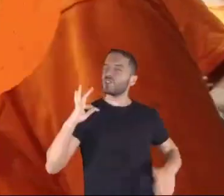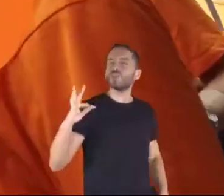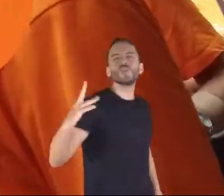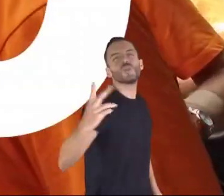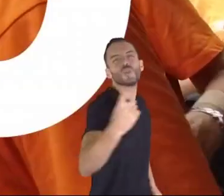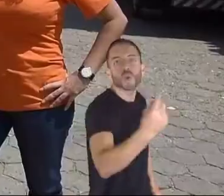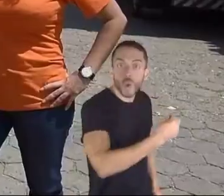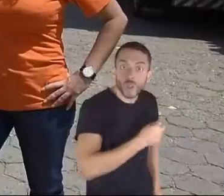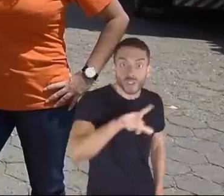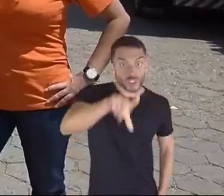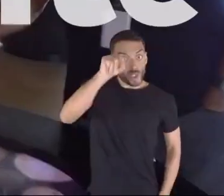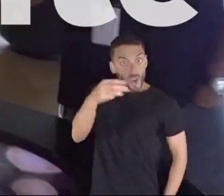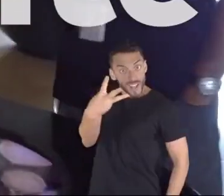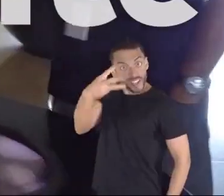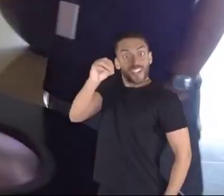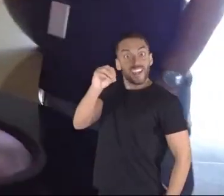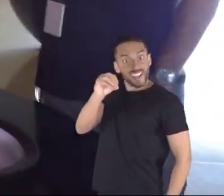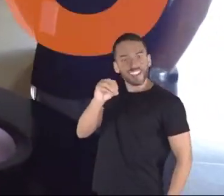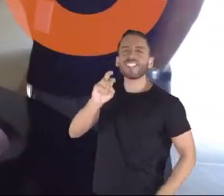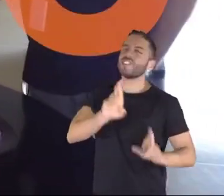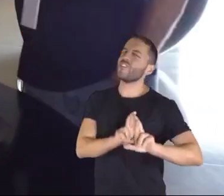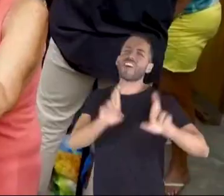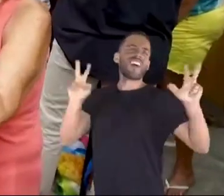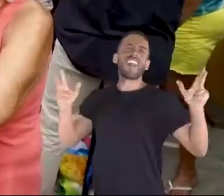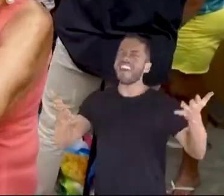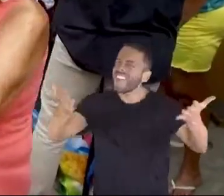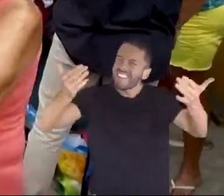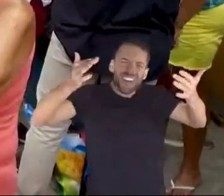todo mundo 30. Vem de 30, diferente de